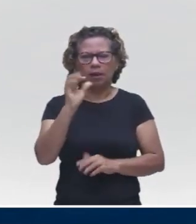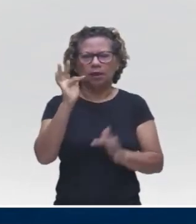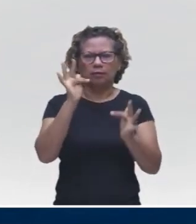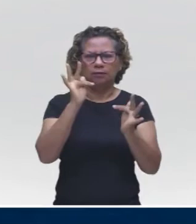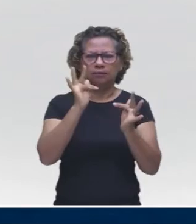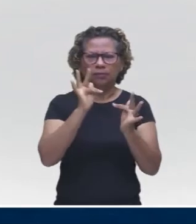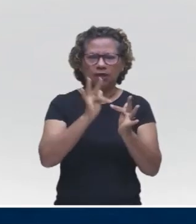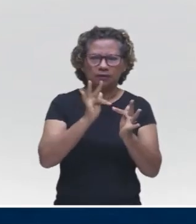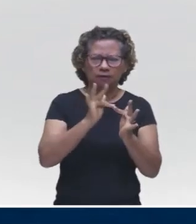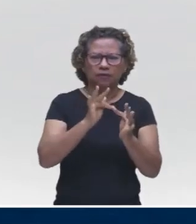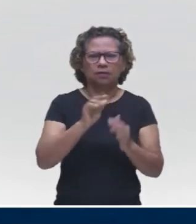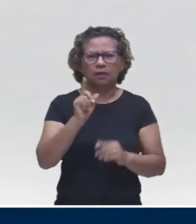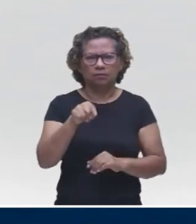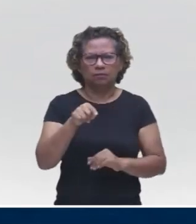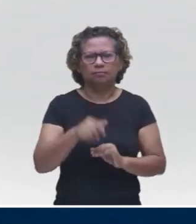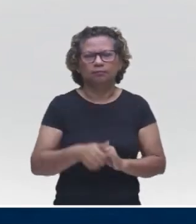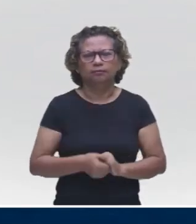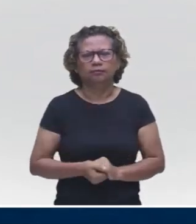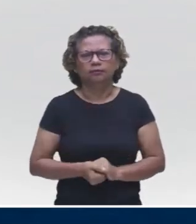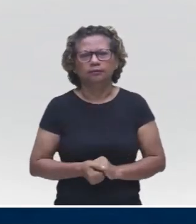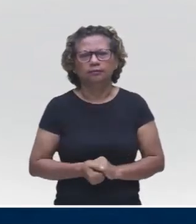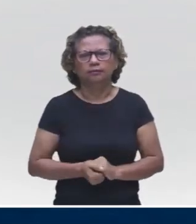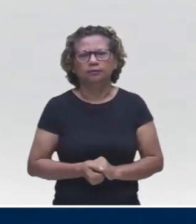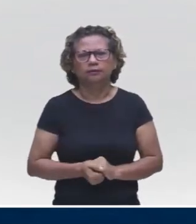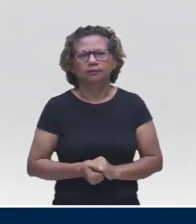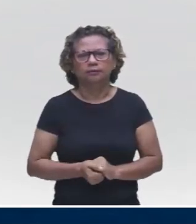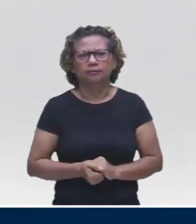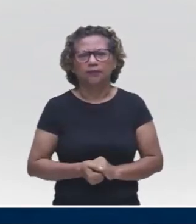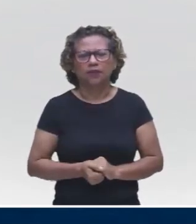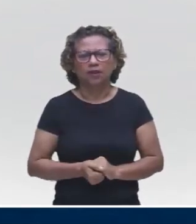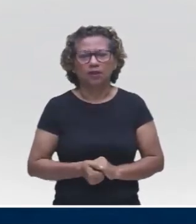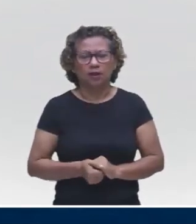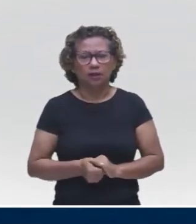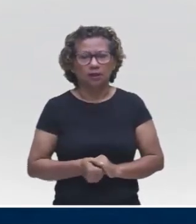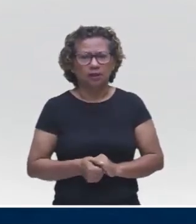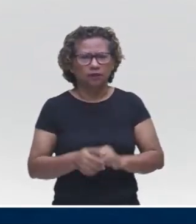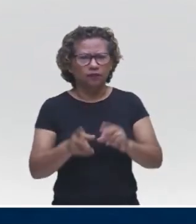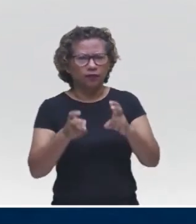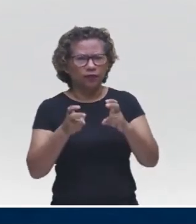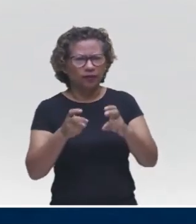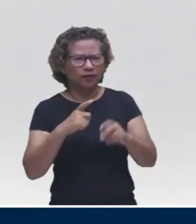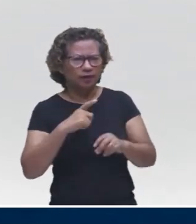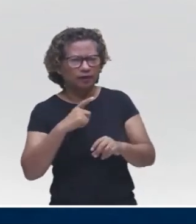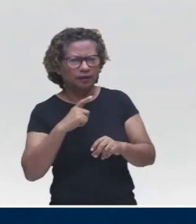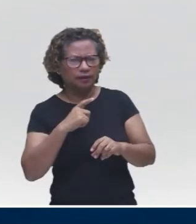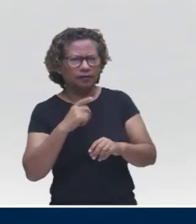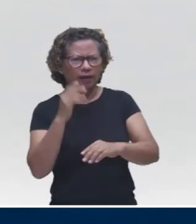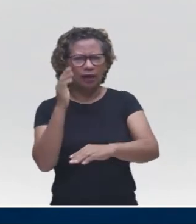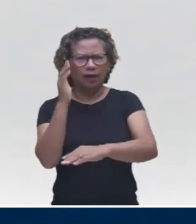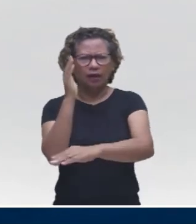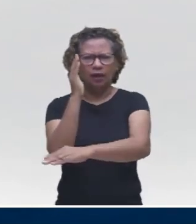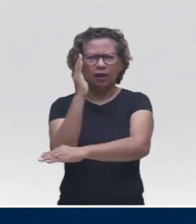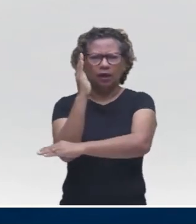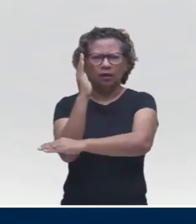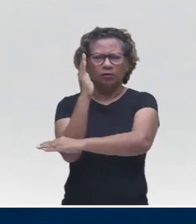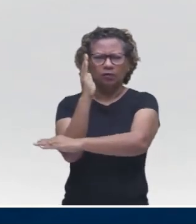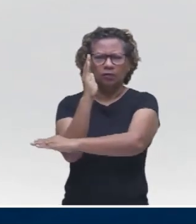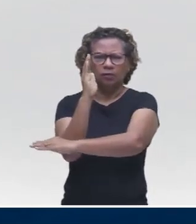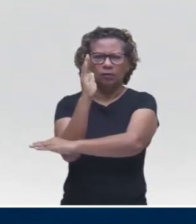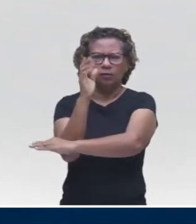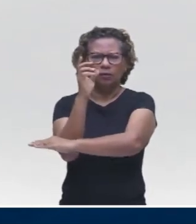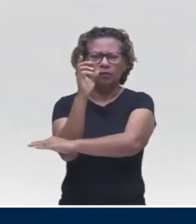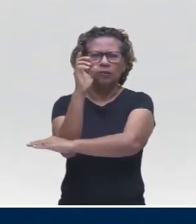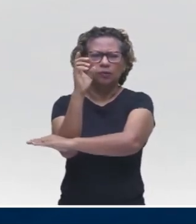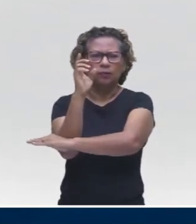raiz da função. Então, tu tens o gráfico. Depois nós vamos ver isso daqui direitinho ali